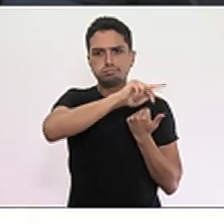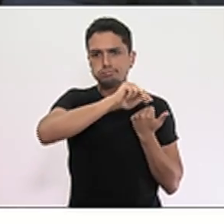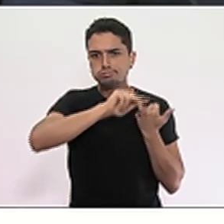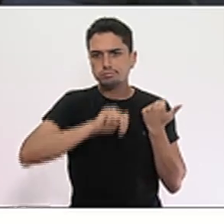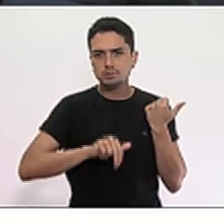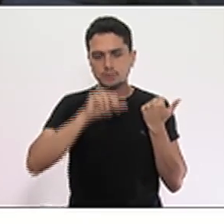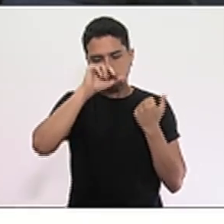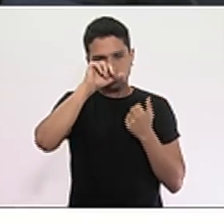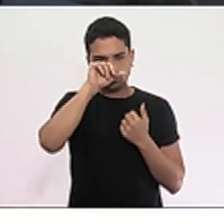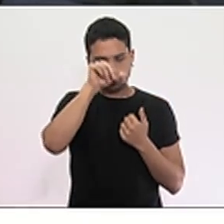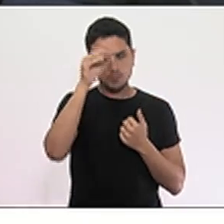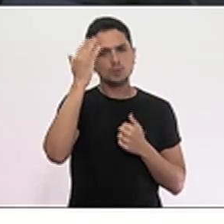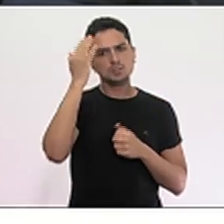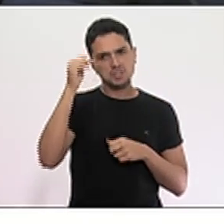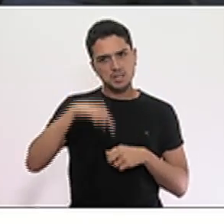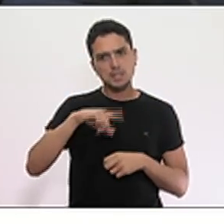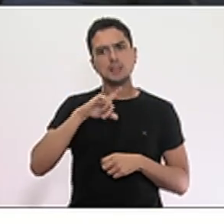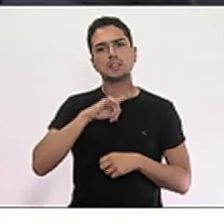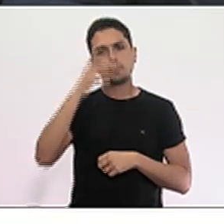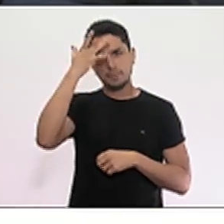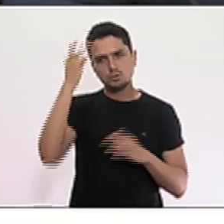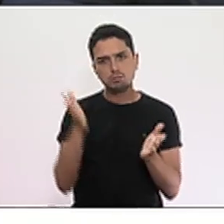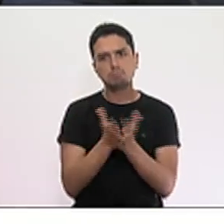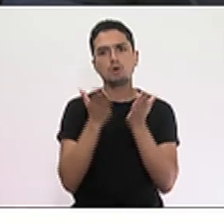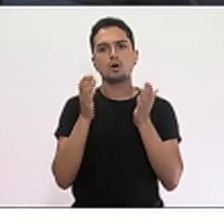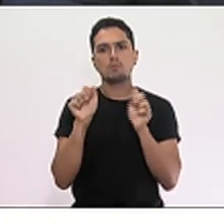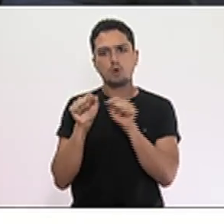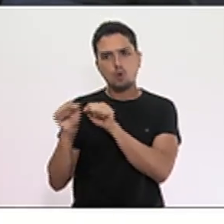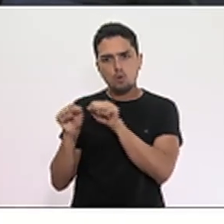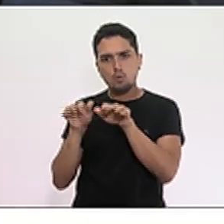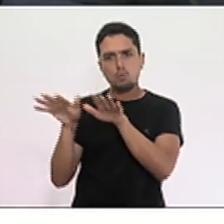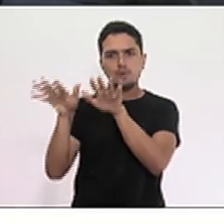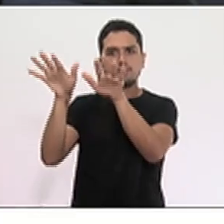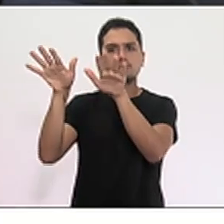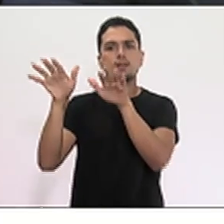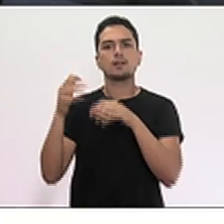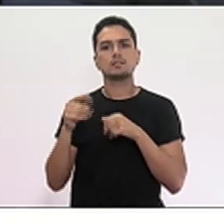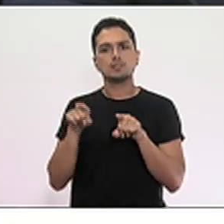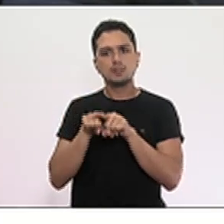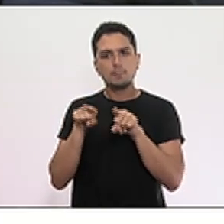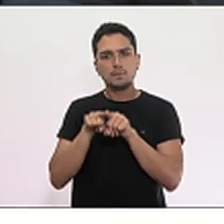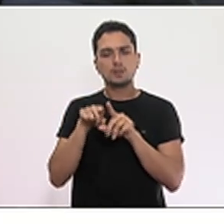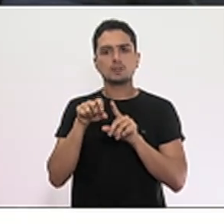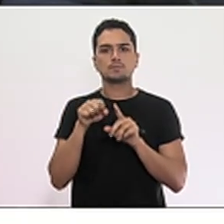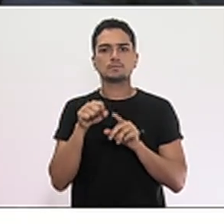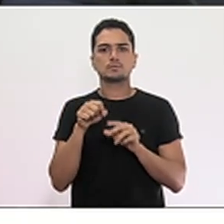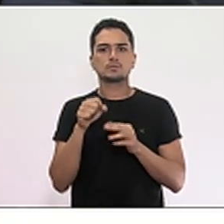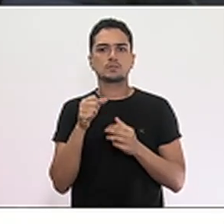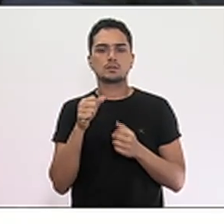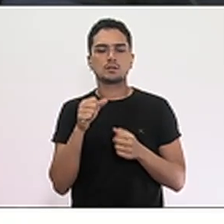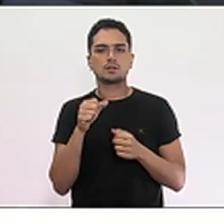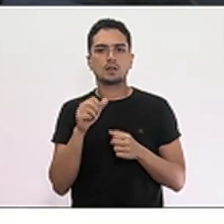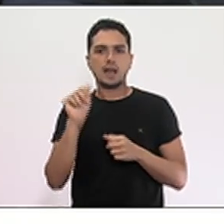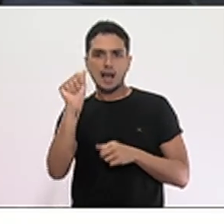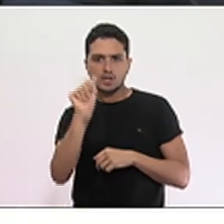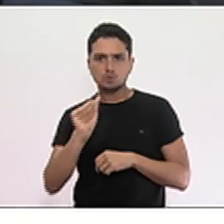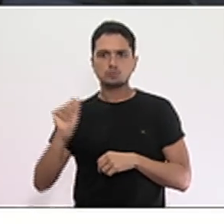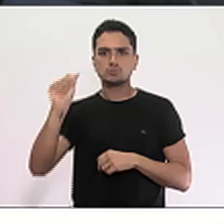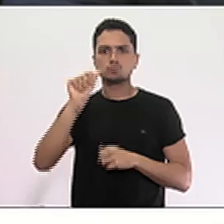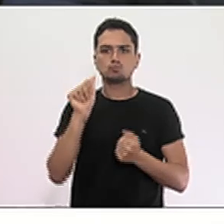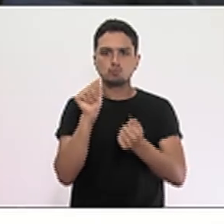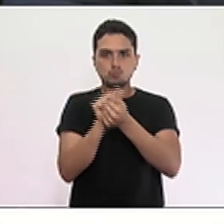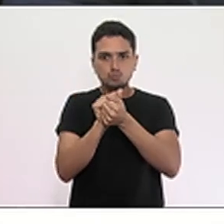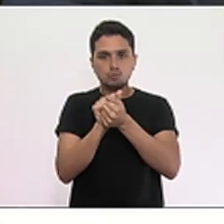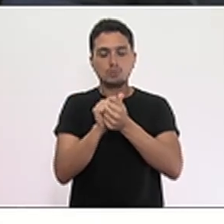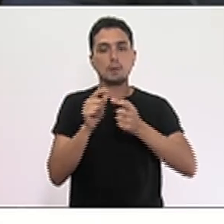tem pessoas de comunidade, de associações, mas muitas das vezes nós estamos impossibilitados. Não queremos isso,